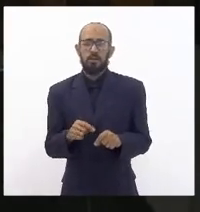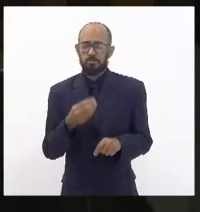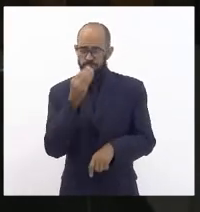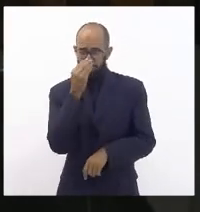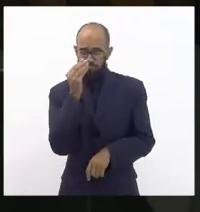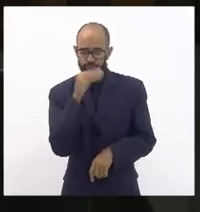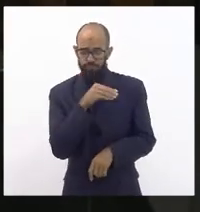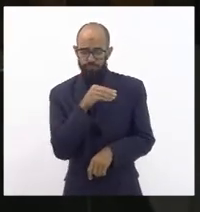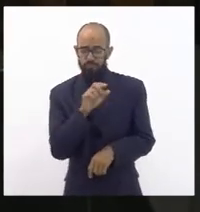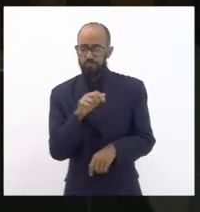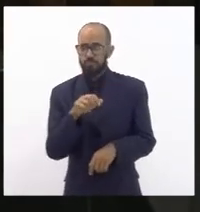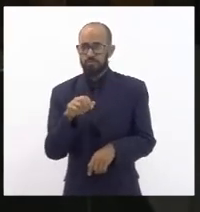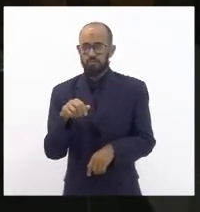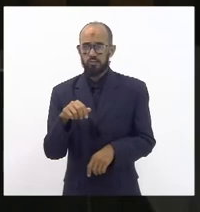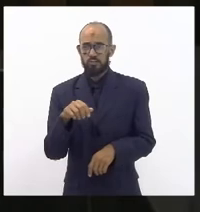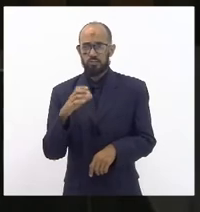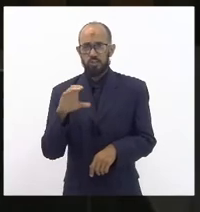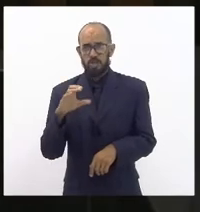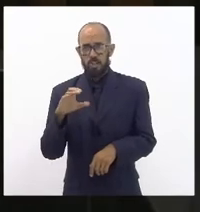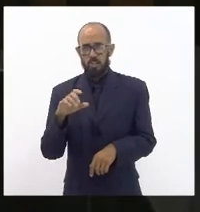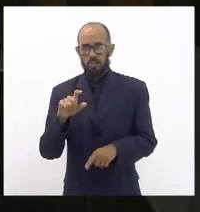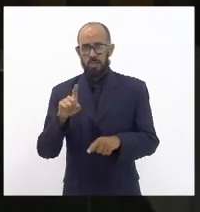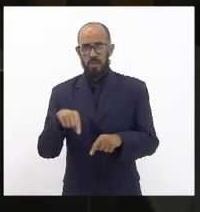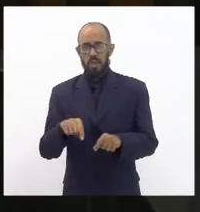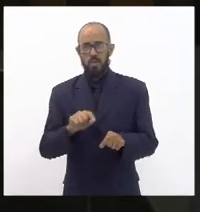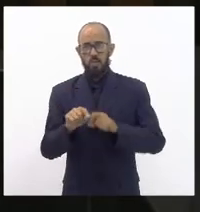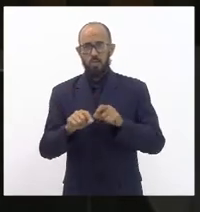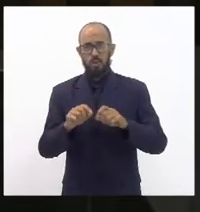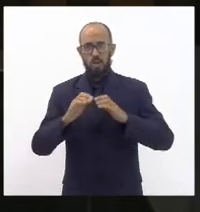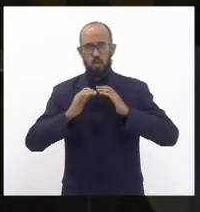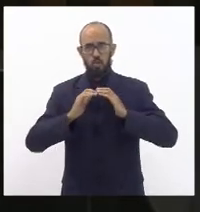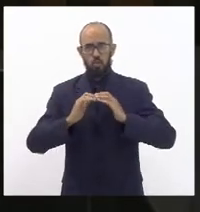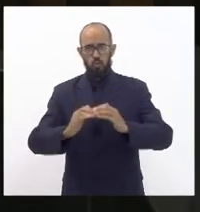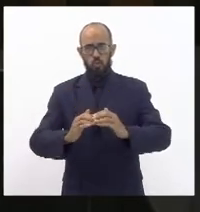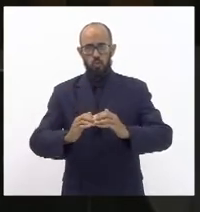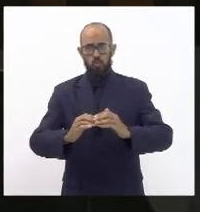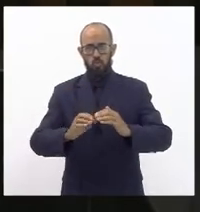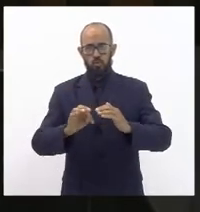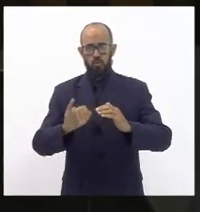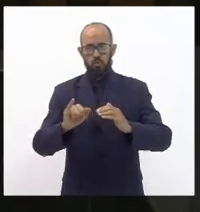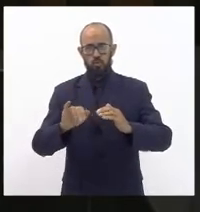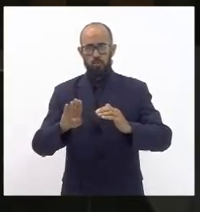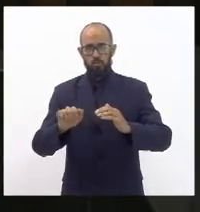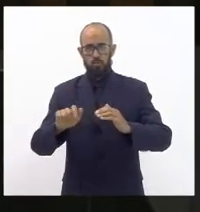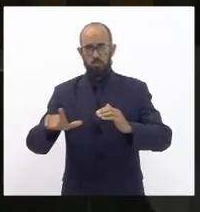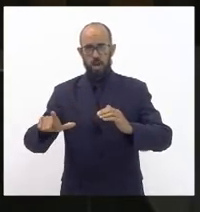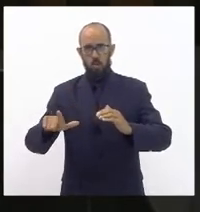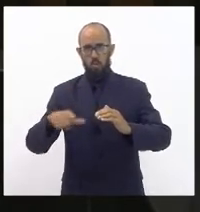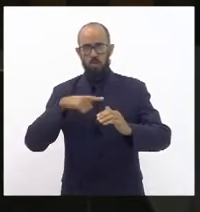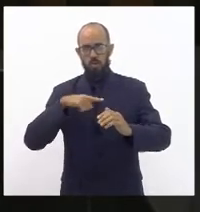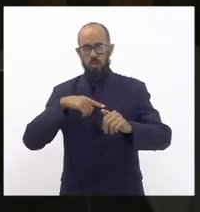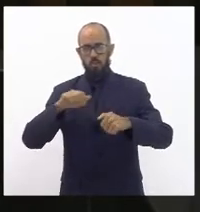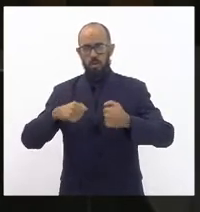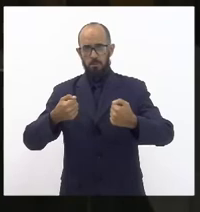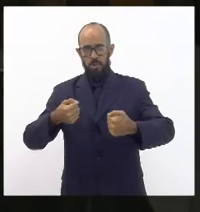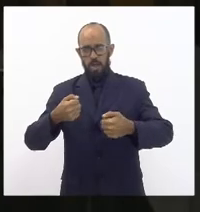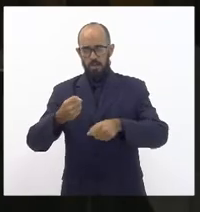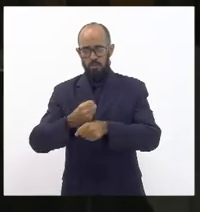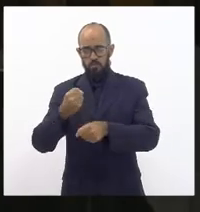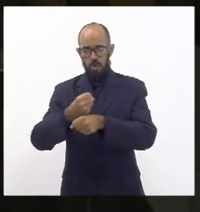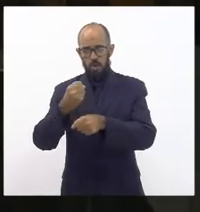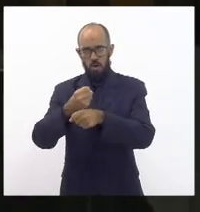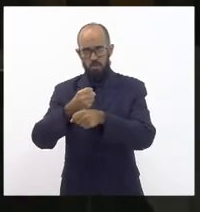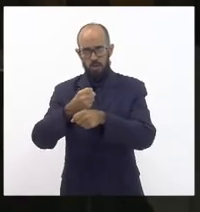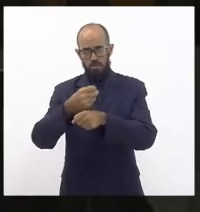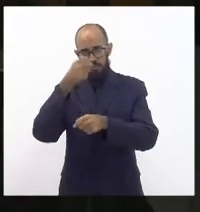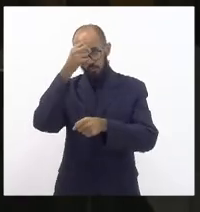de Niterói exatamente o canal o túnel do Tibau Tibau tem lá uma placa também de uma obra feita